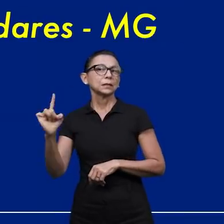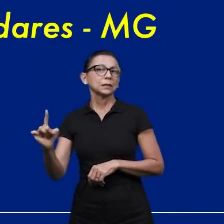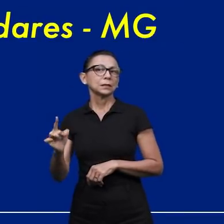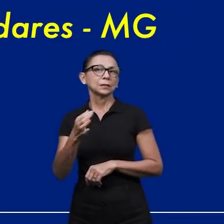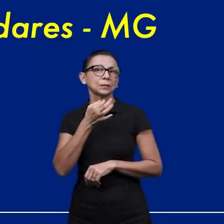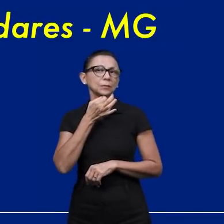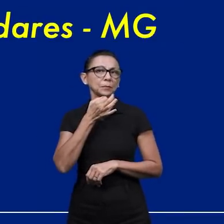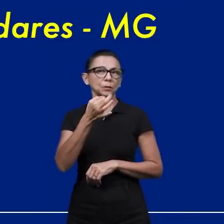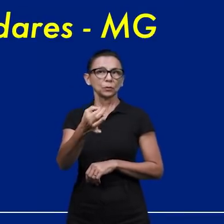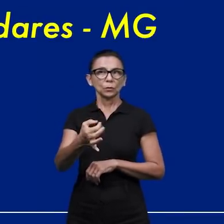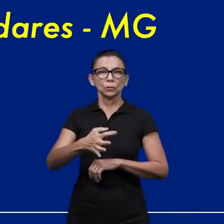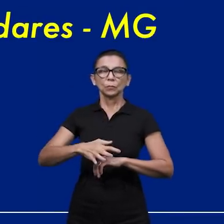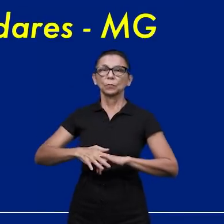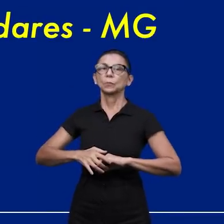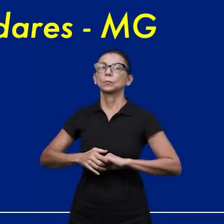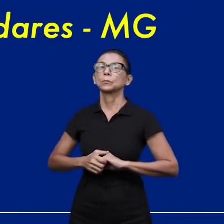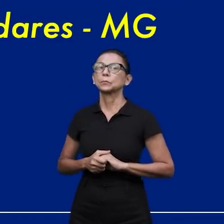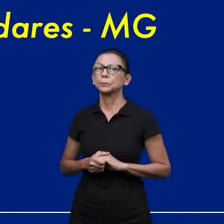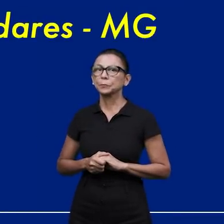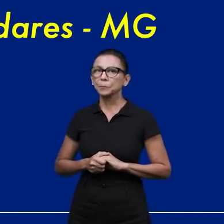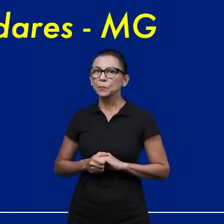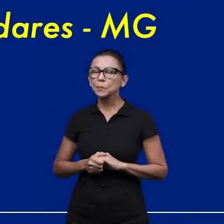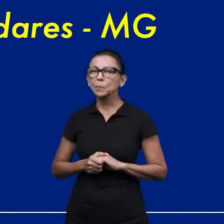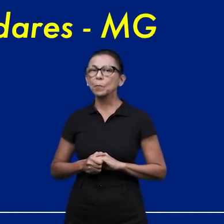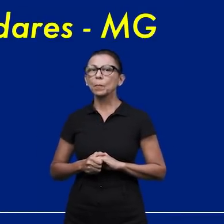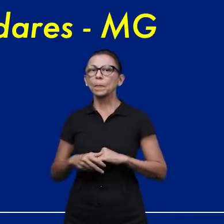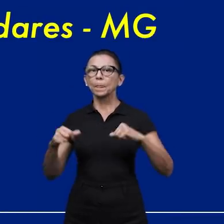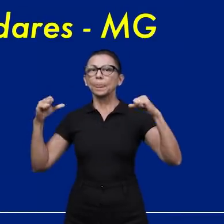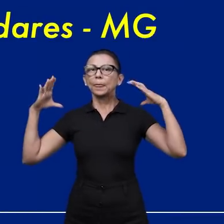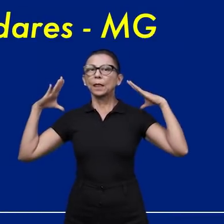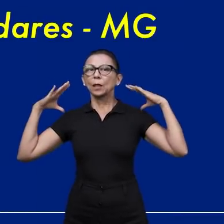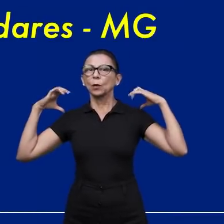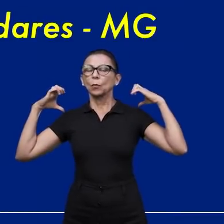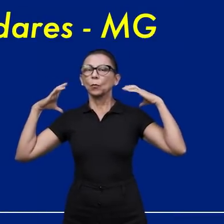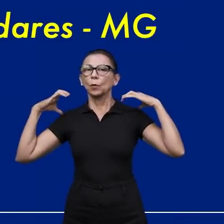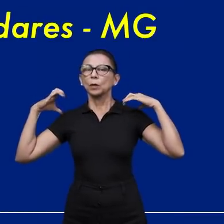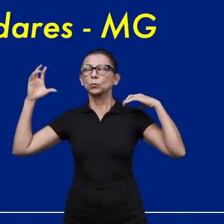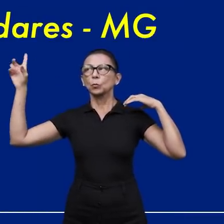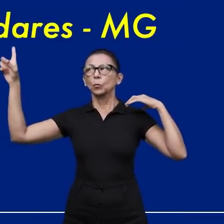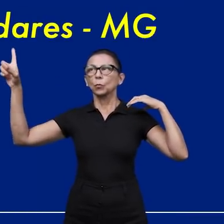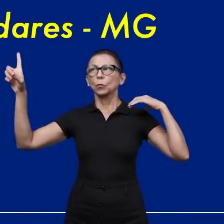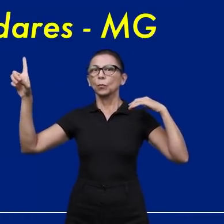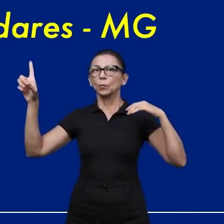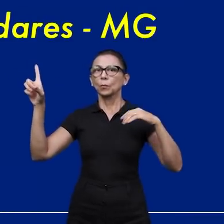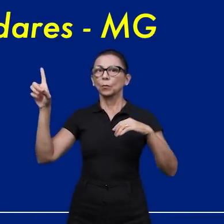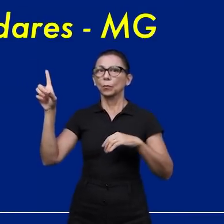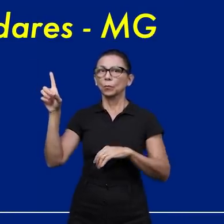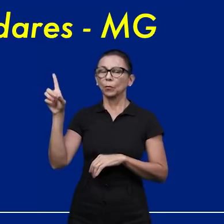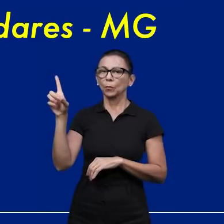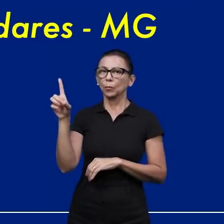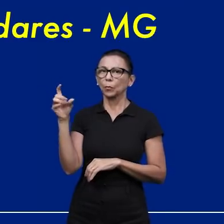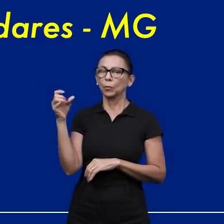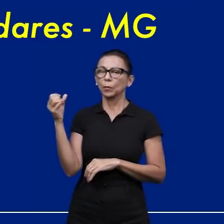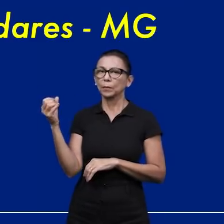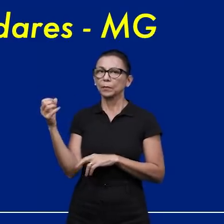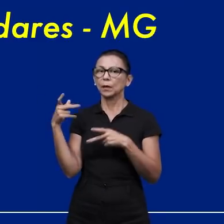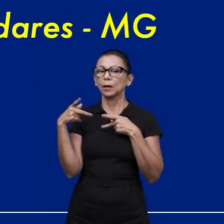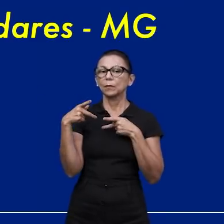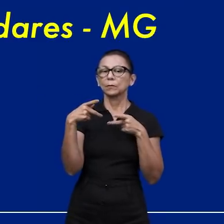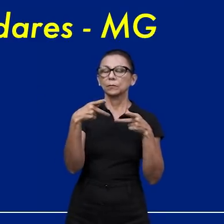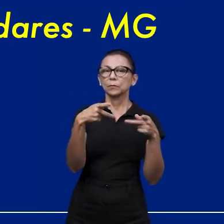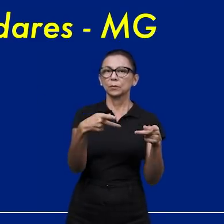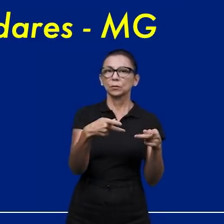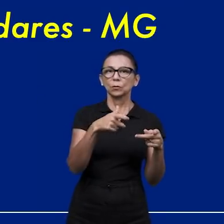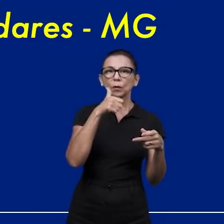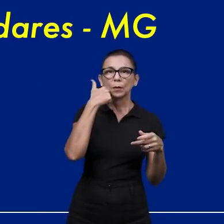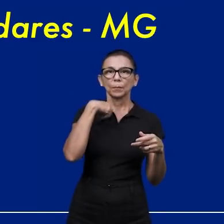serem visitados pelo anjo que trouxe a notícia de que eles teriam um filho, e aqui ela fala dos pais de Sansão, né? E está aqui os pais